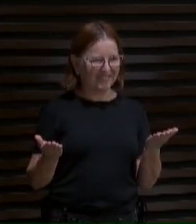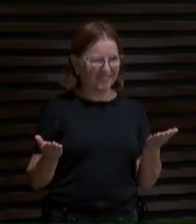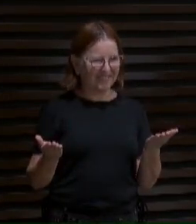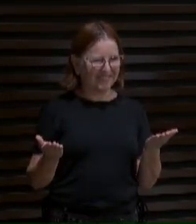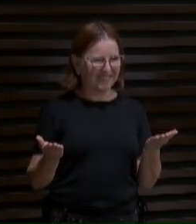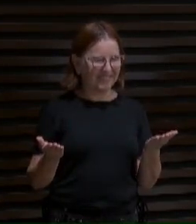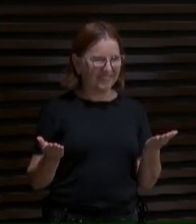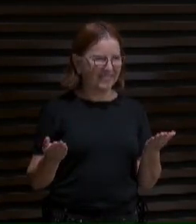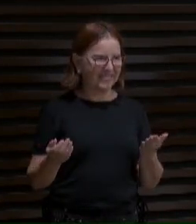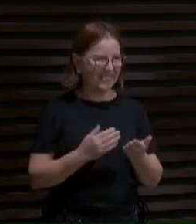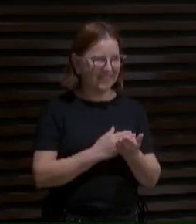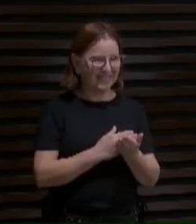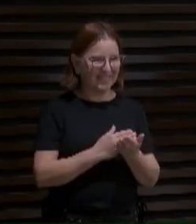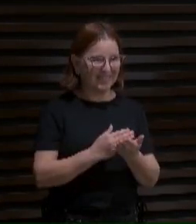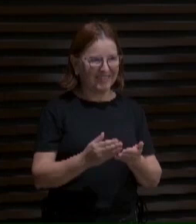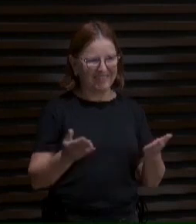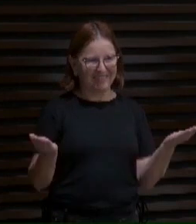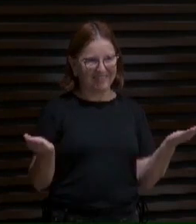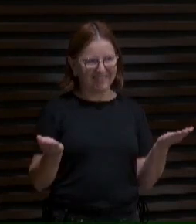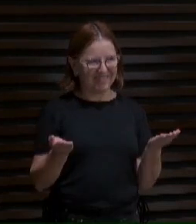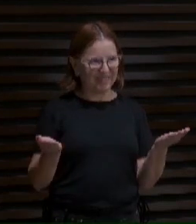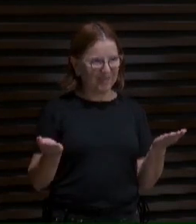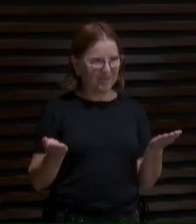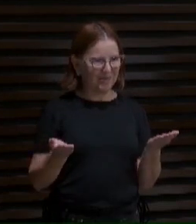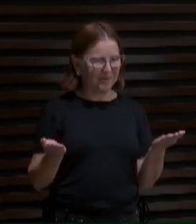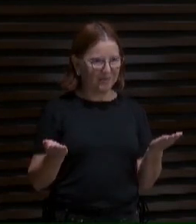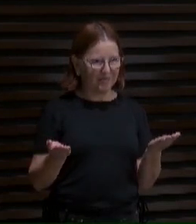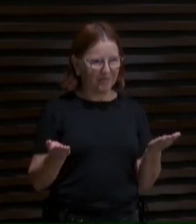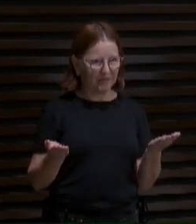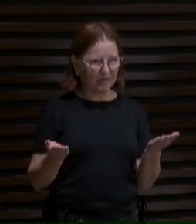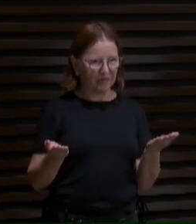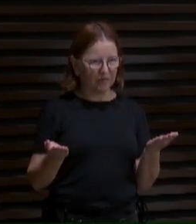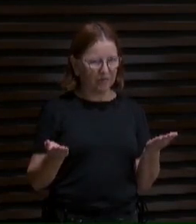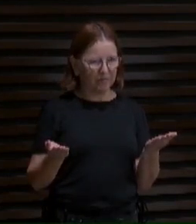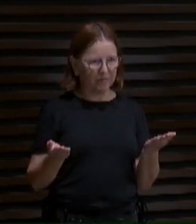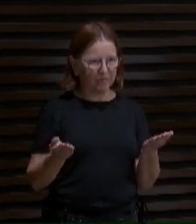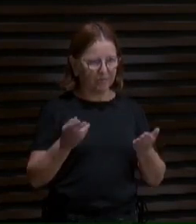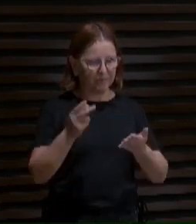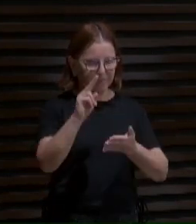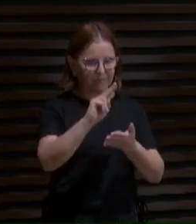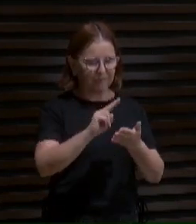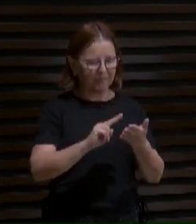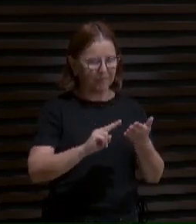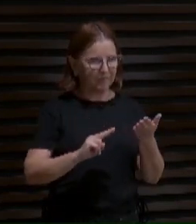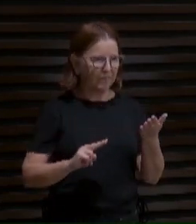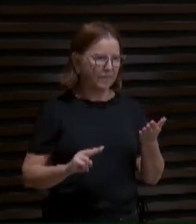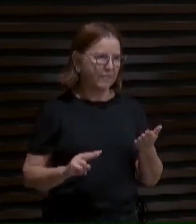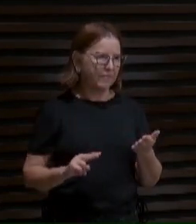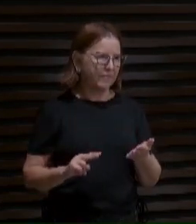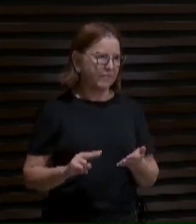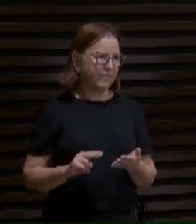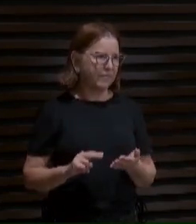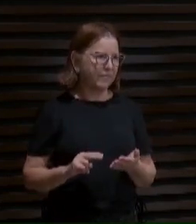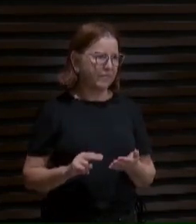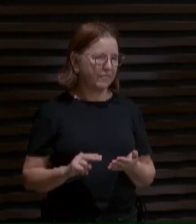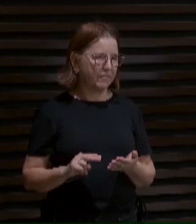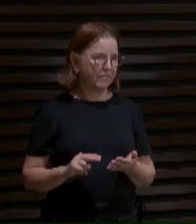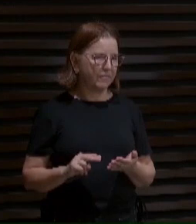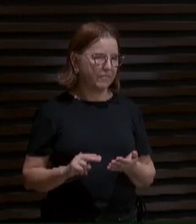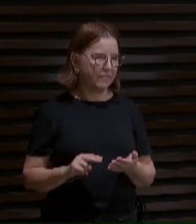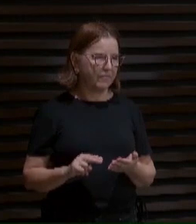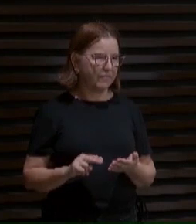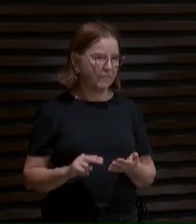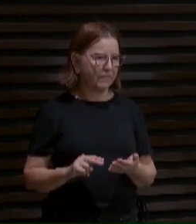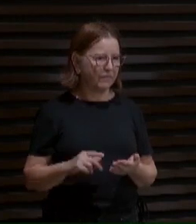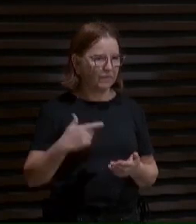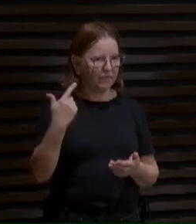Nós vamos começar hoje olhando um pouquinho para a segunda